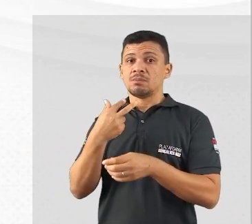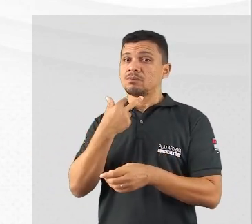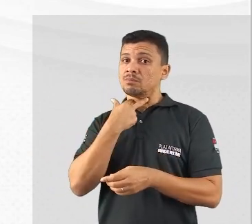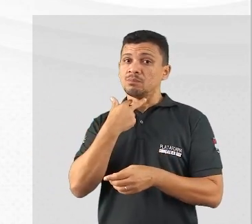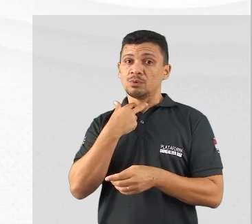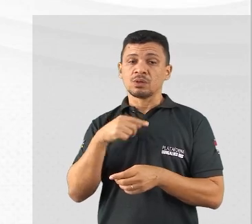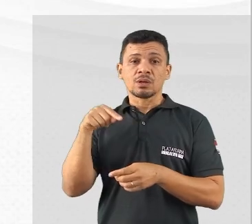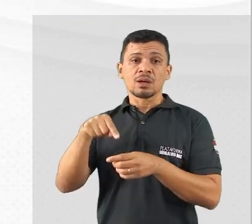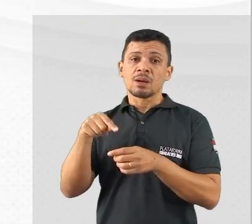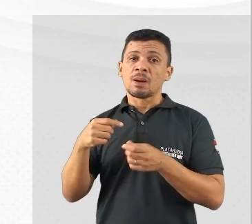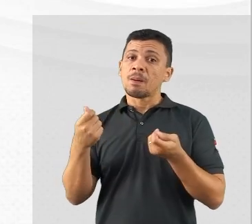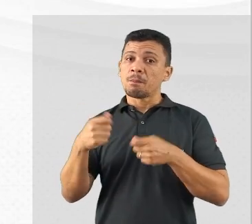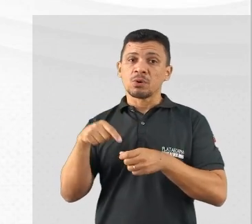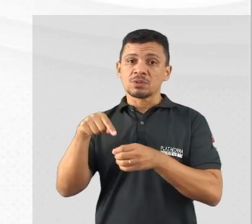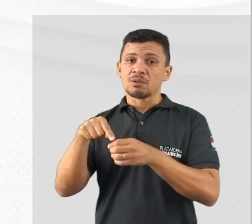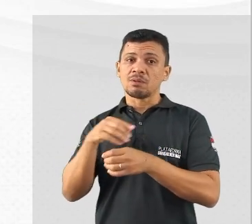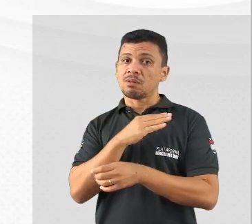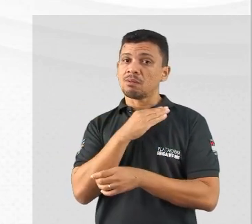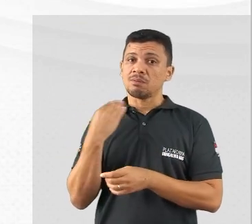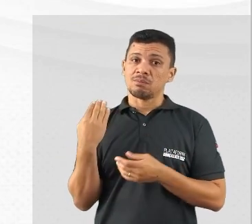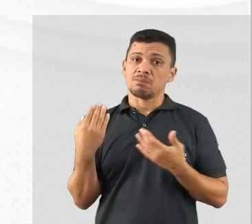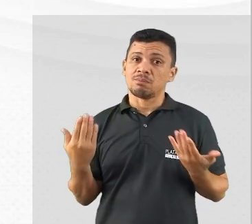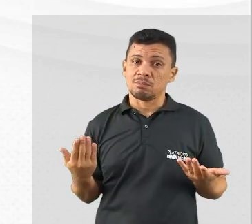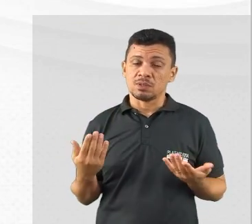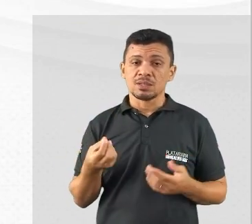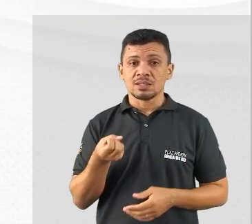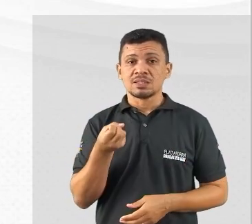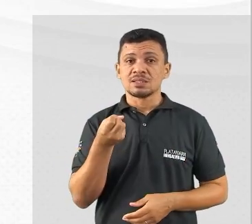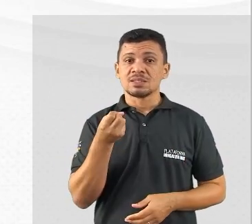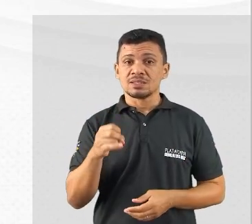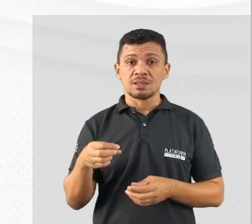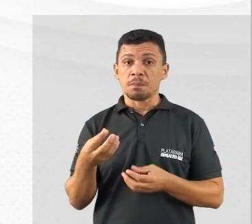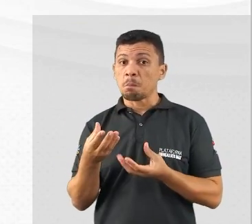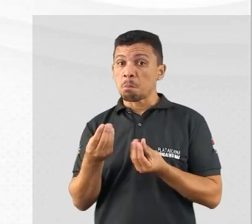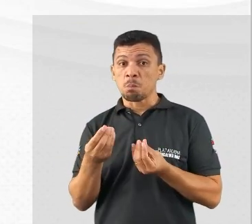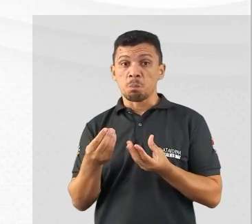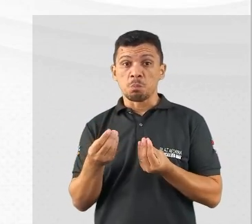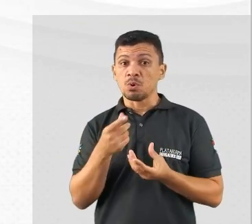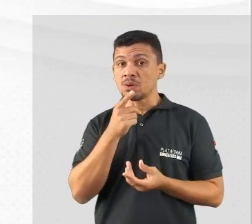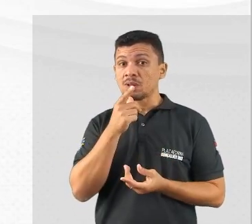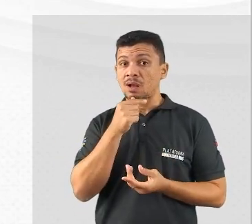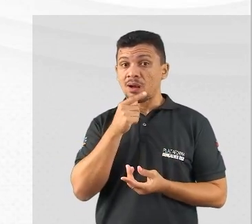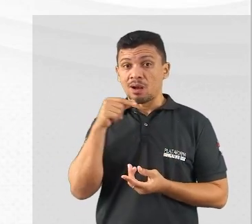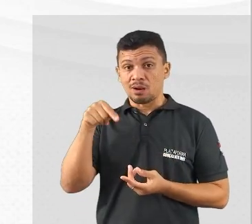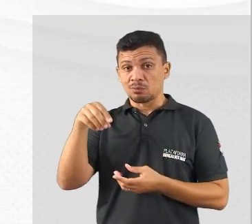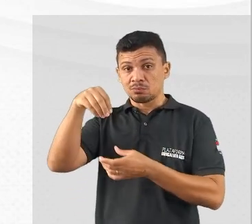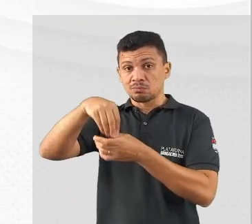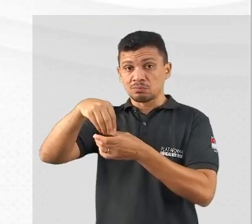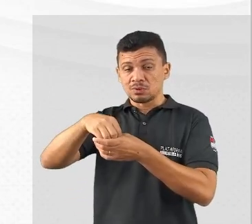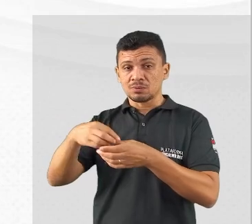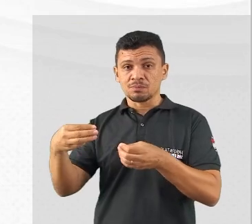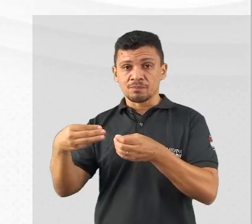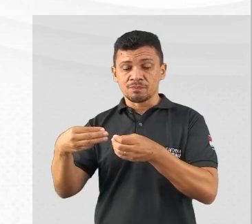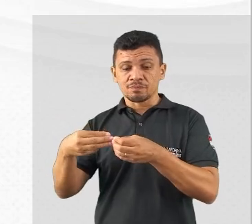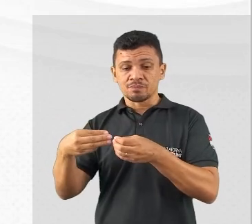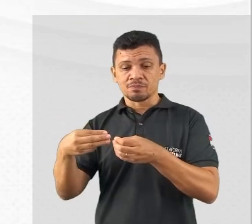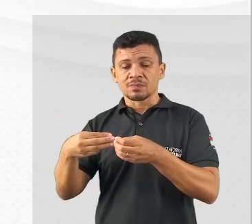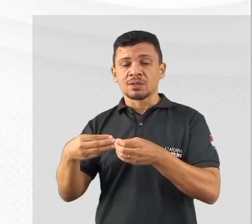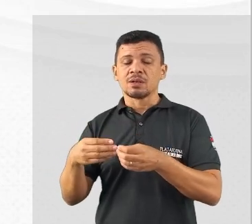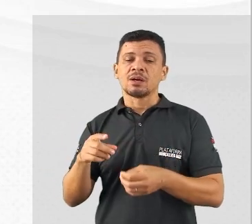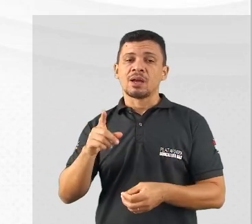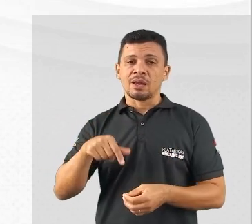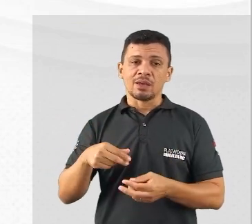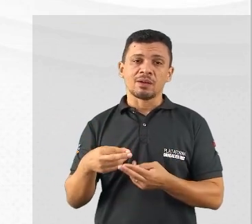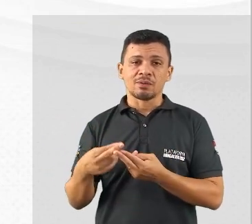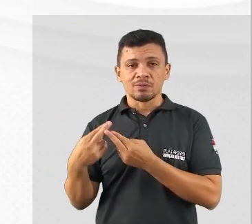né? Ela pode morrer se ela também tiver um acúmulo muito grande de água. Então, o vacúolo ele acaba tendo essa